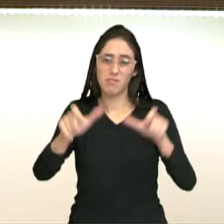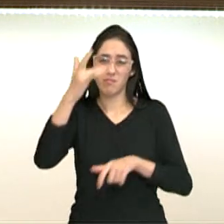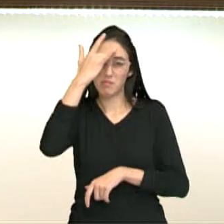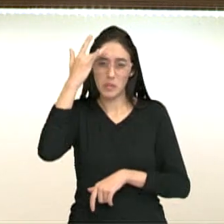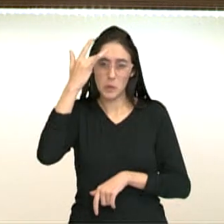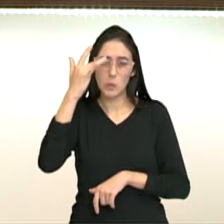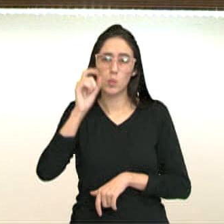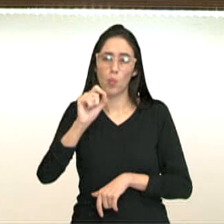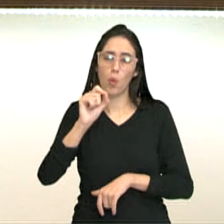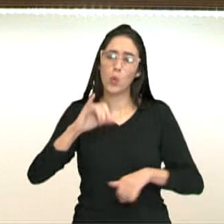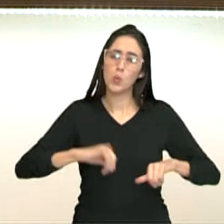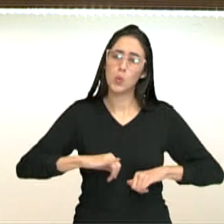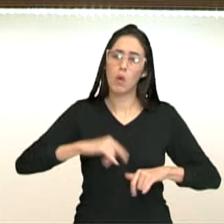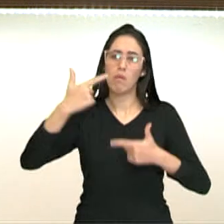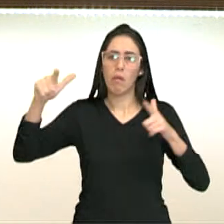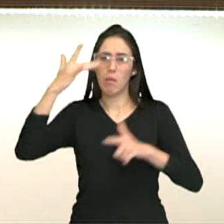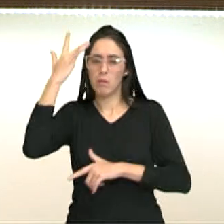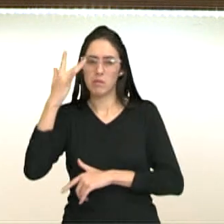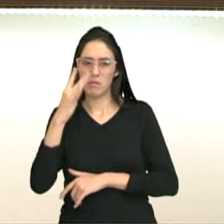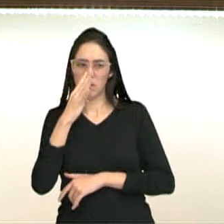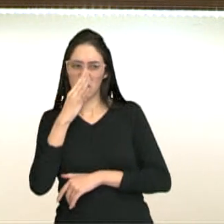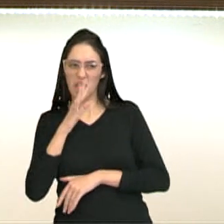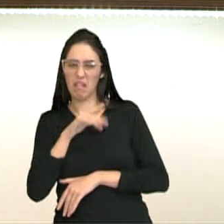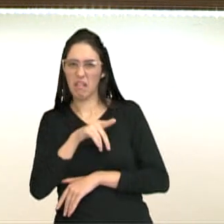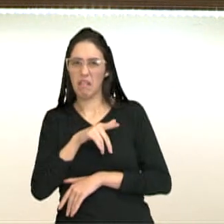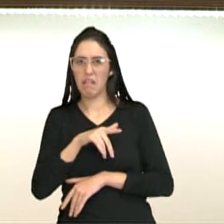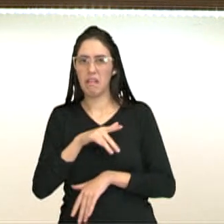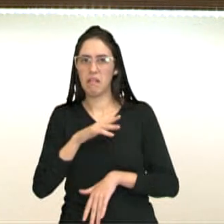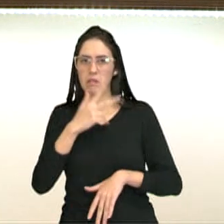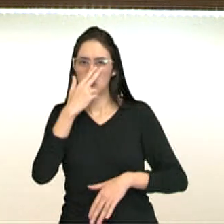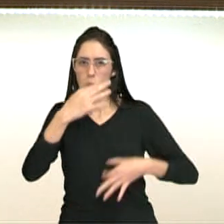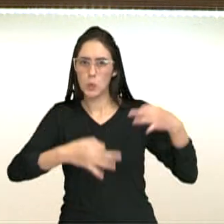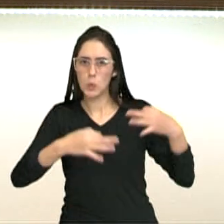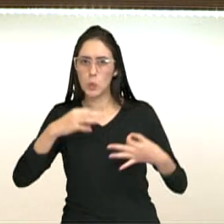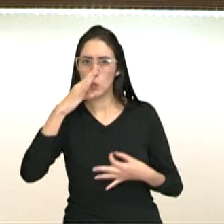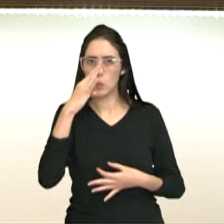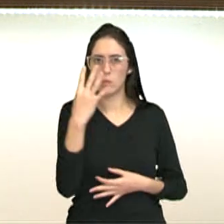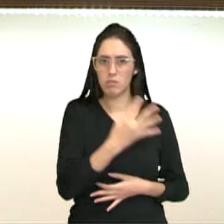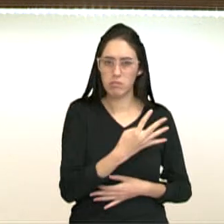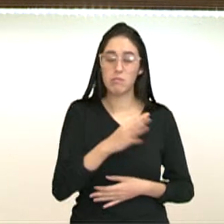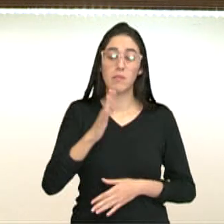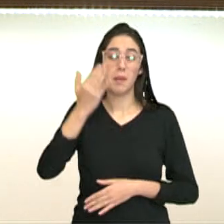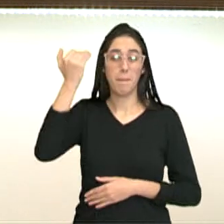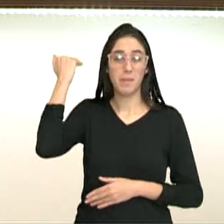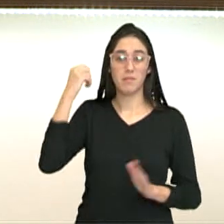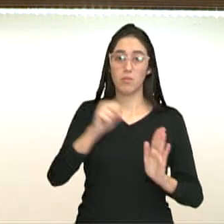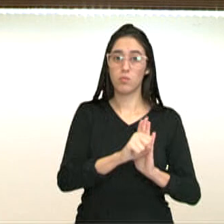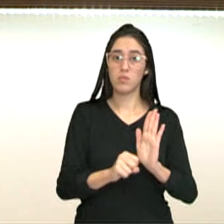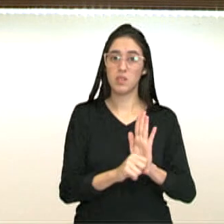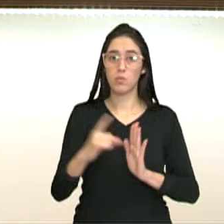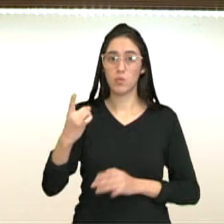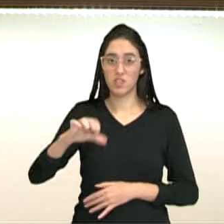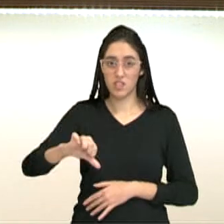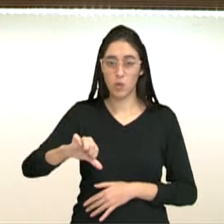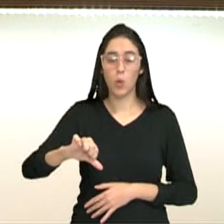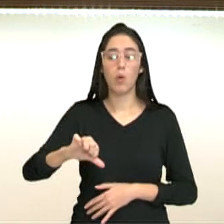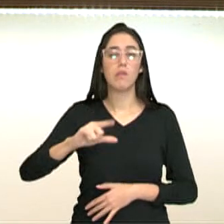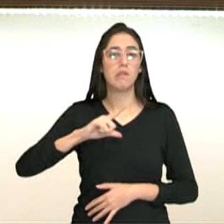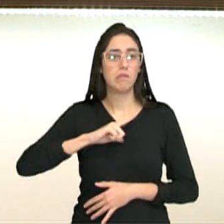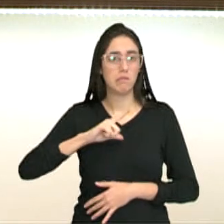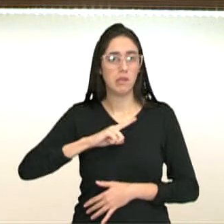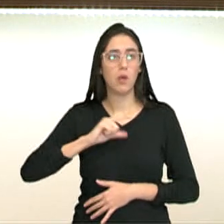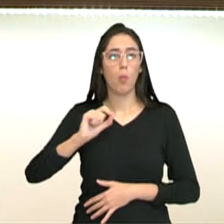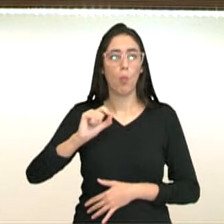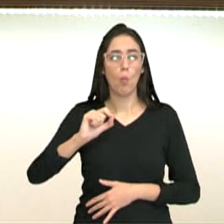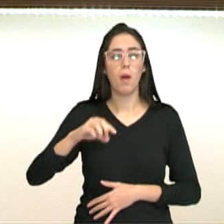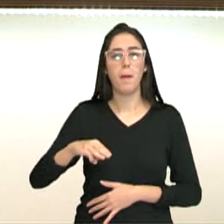gente retomar as teorias evolucionistas, o racismo científico lá do século XIX, o conceito de miscigenação ele